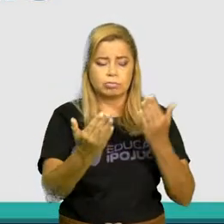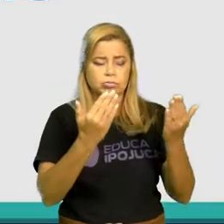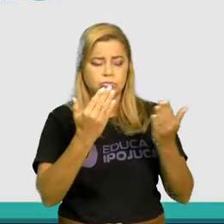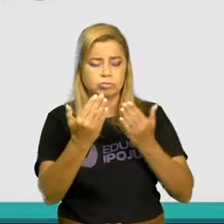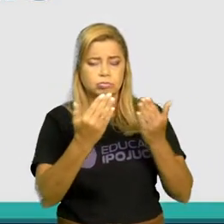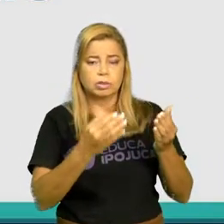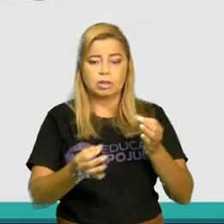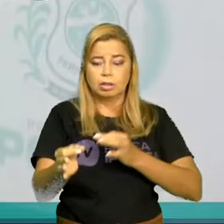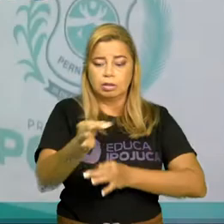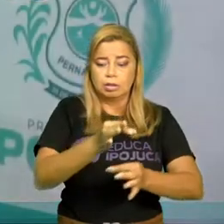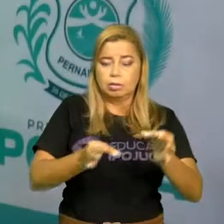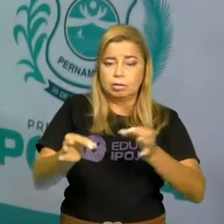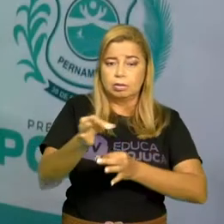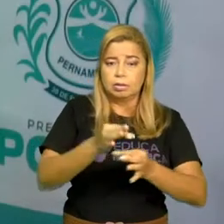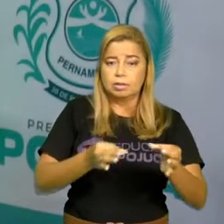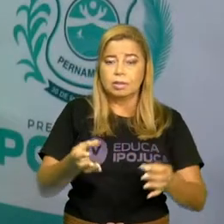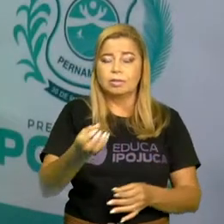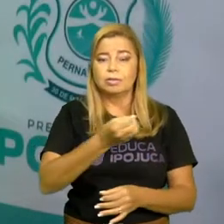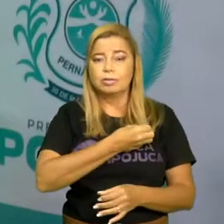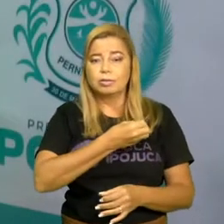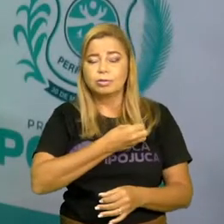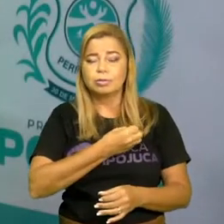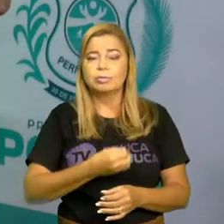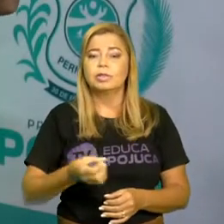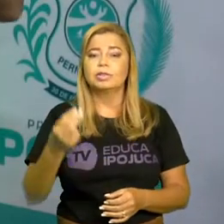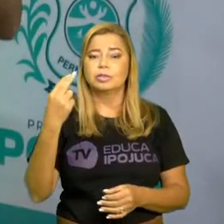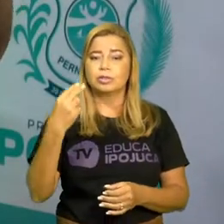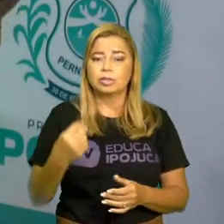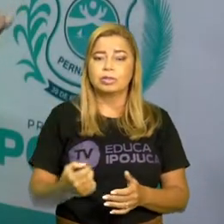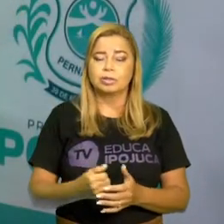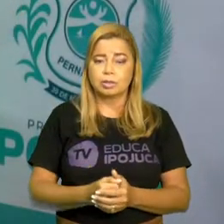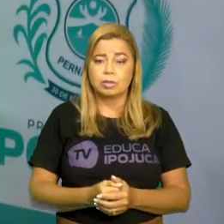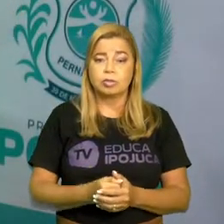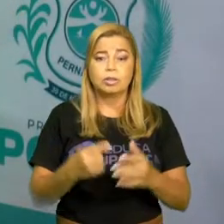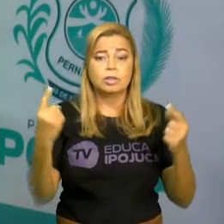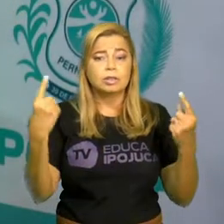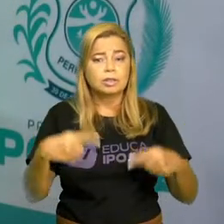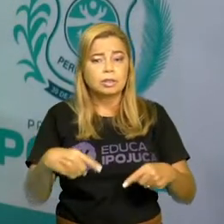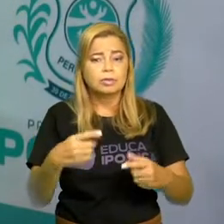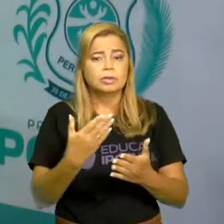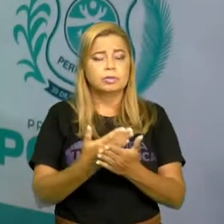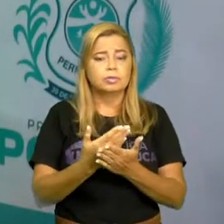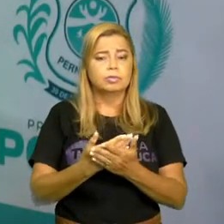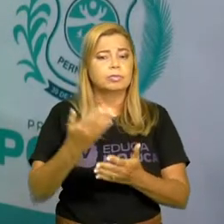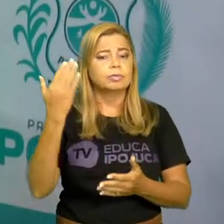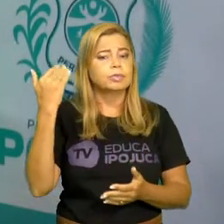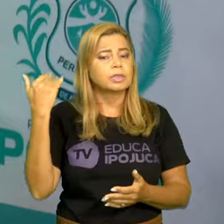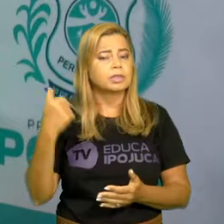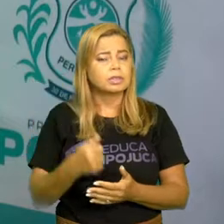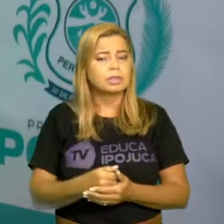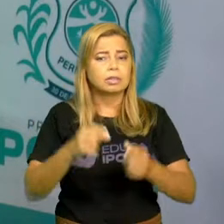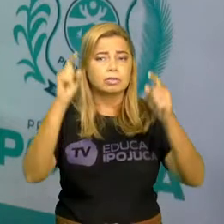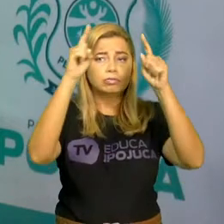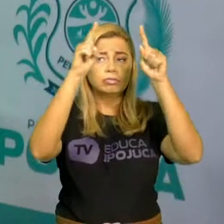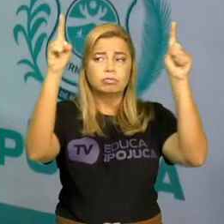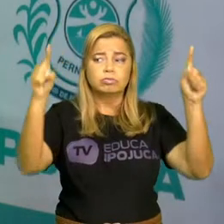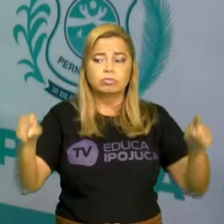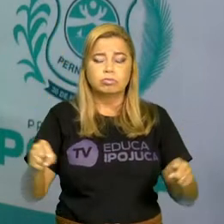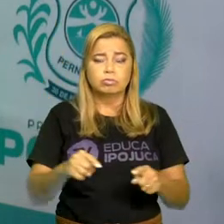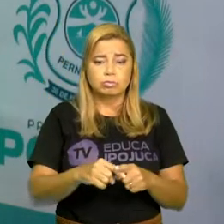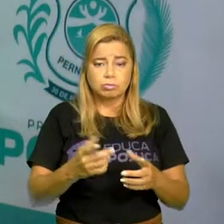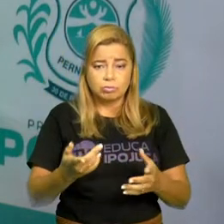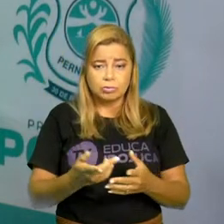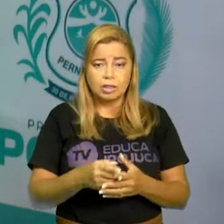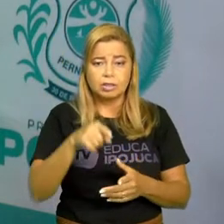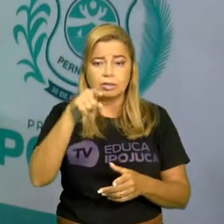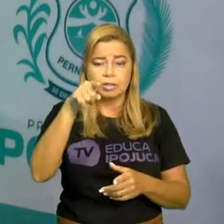desafio da aula passada, eu deixei para vocês montarem um quadro valor de lugar e fazer os números recortados de um móvel